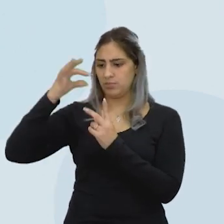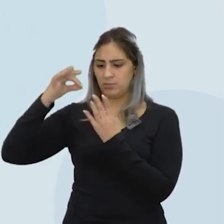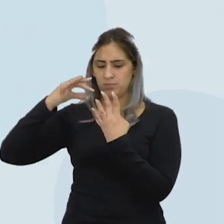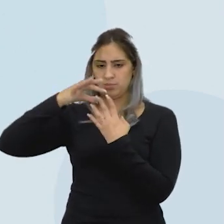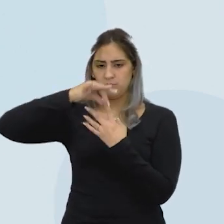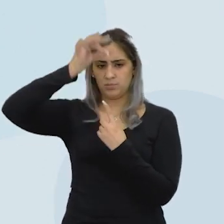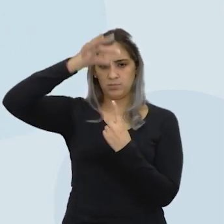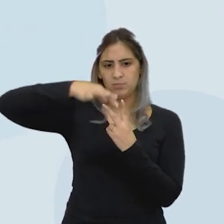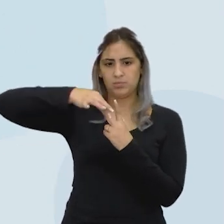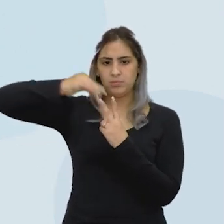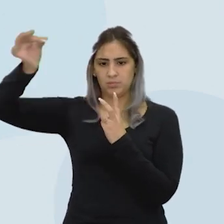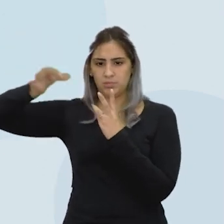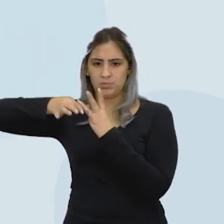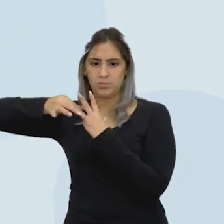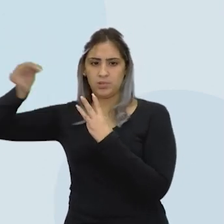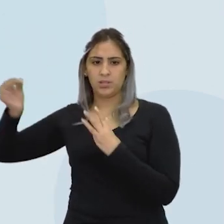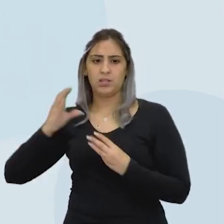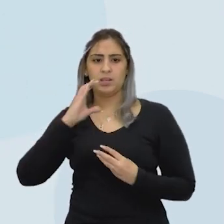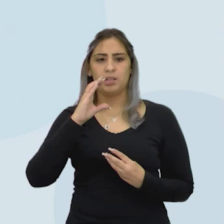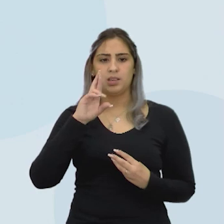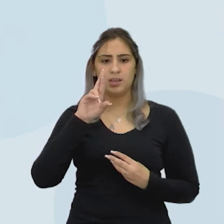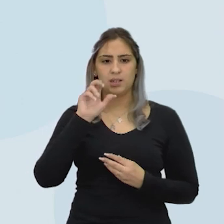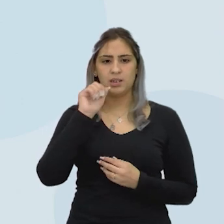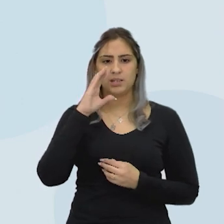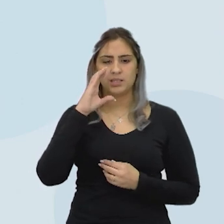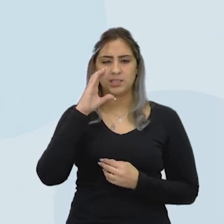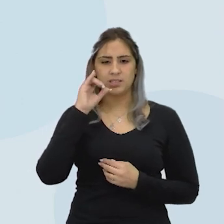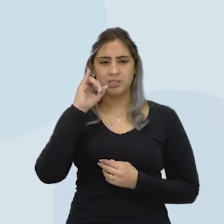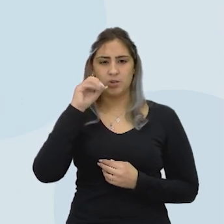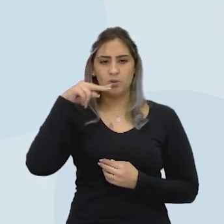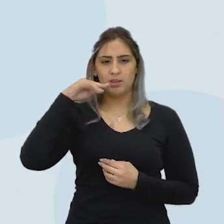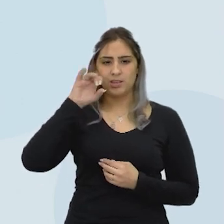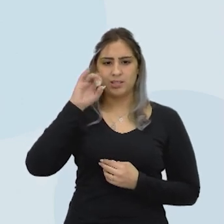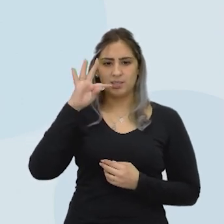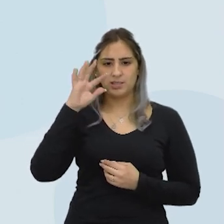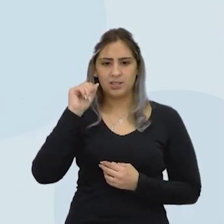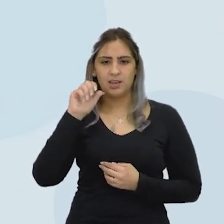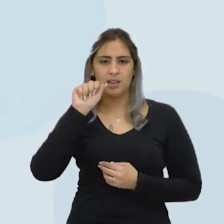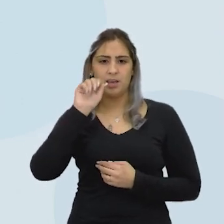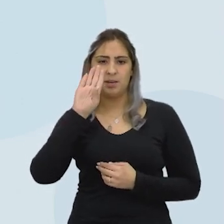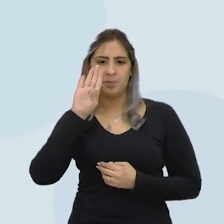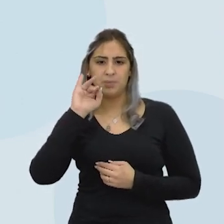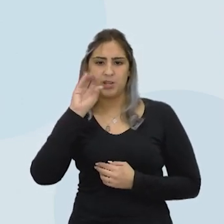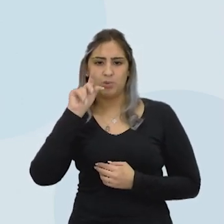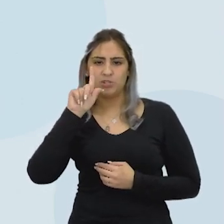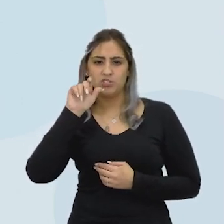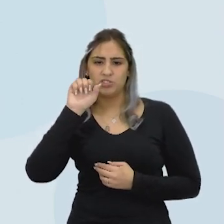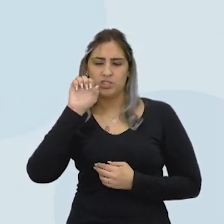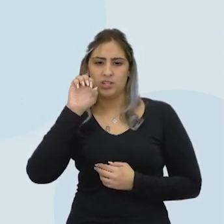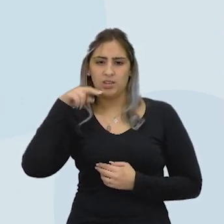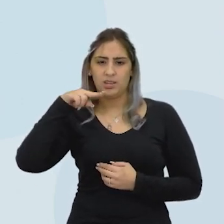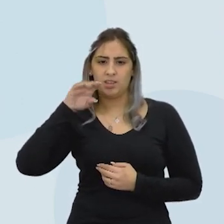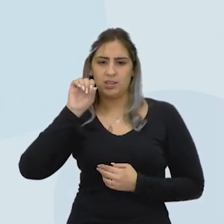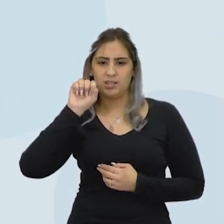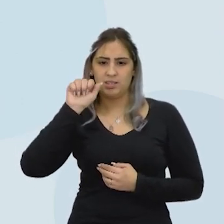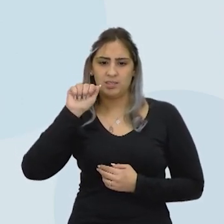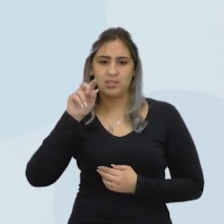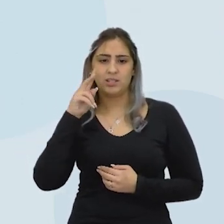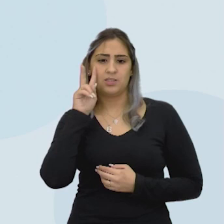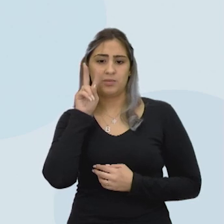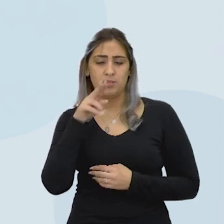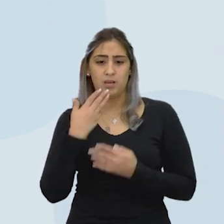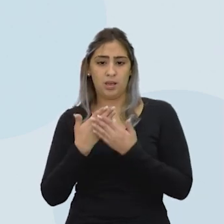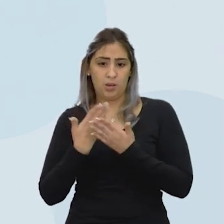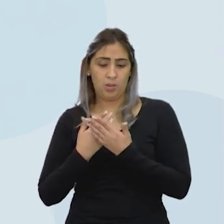do criacionismo, da abiogênese, da panspermia cósmica. Na aula passada a gente viu sobre a biogênese